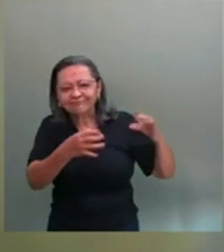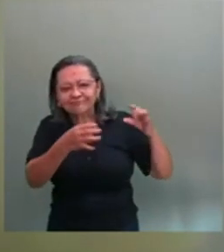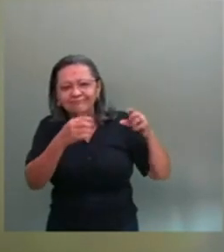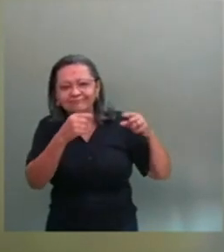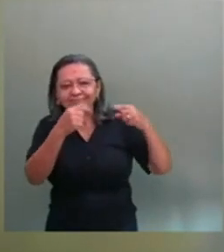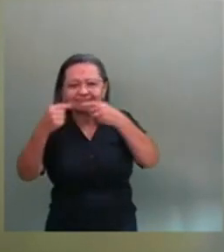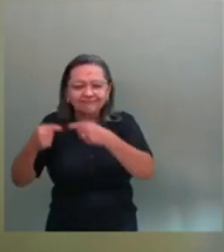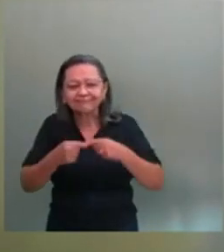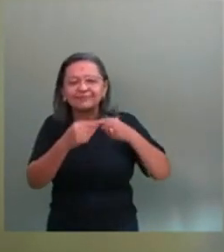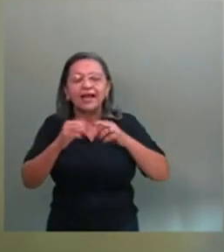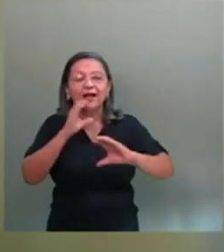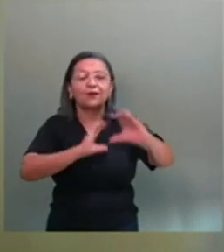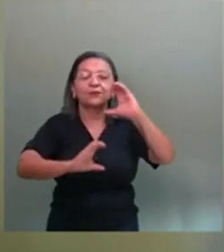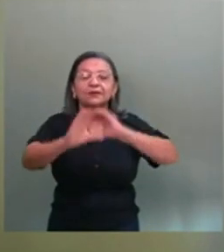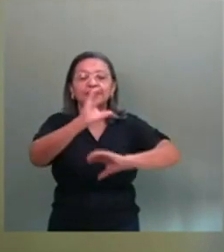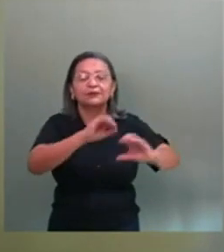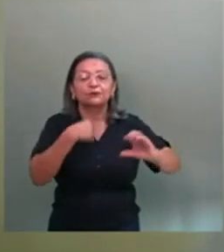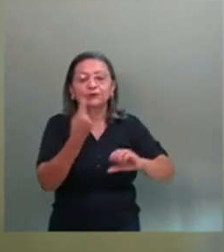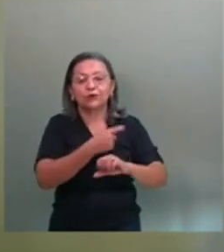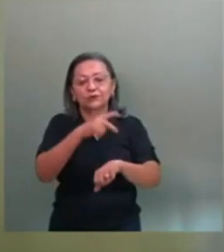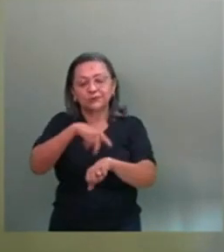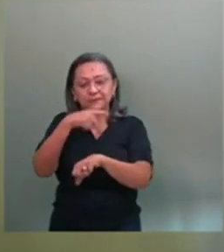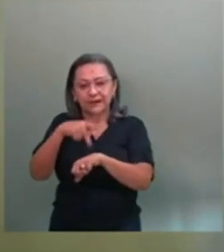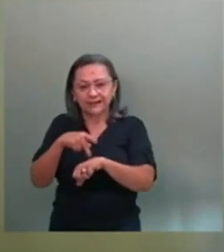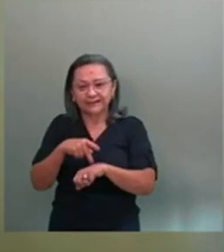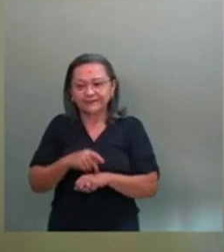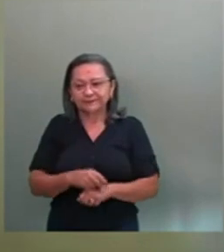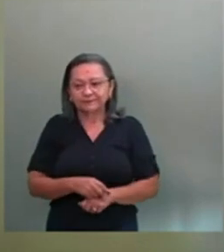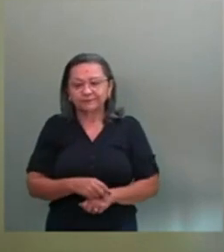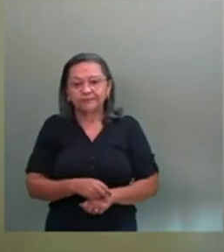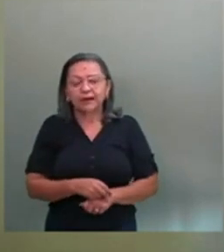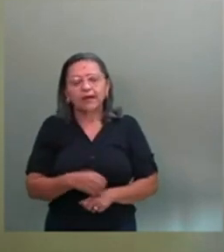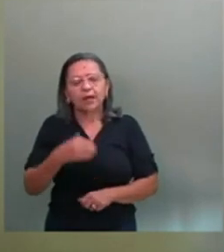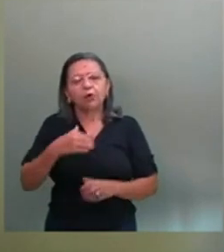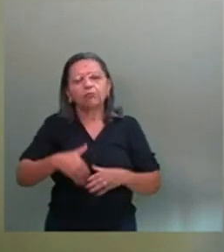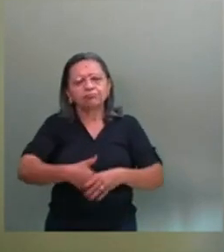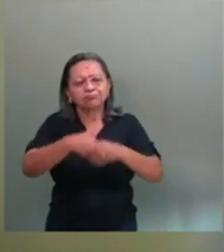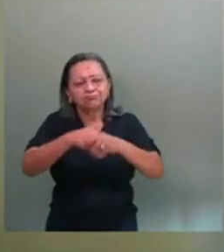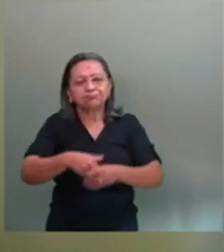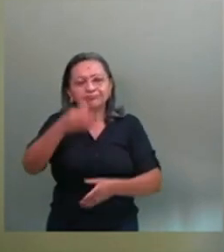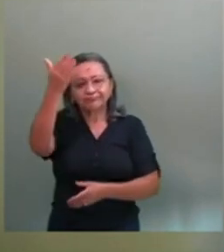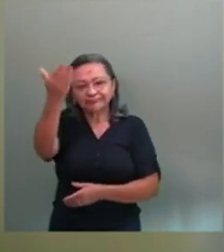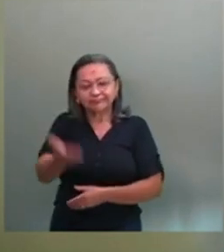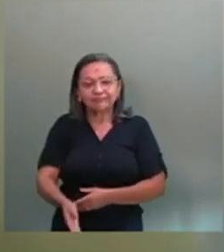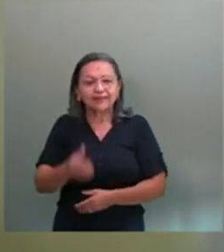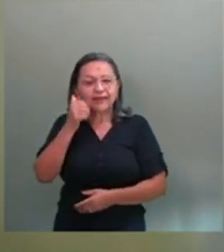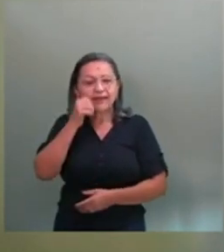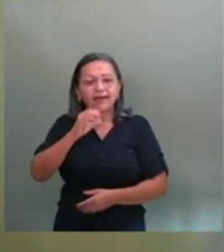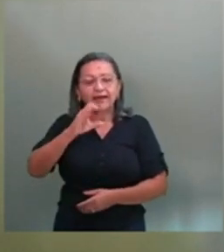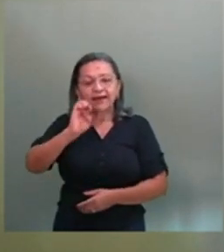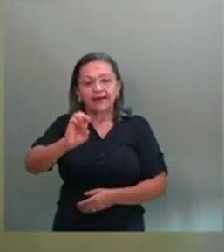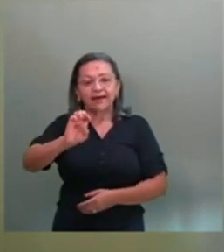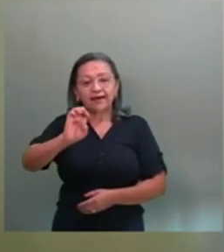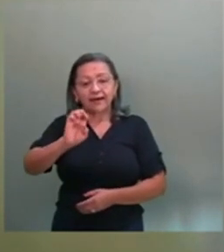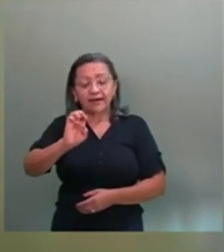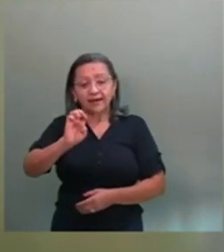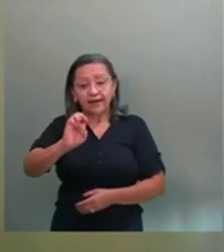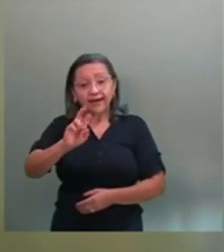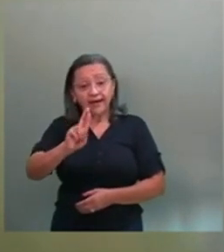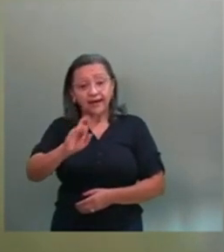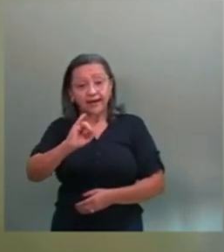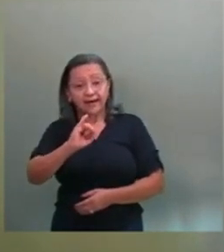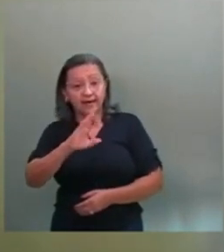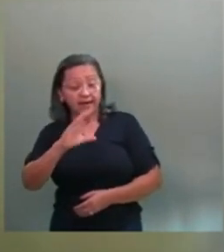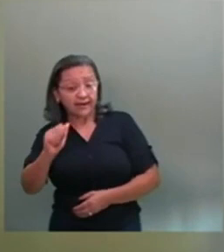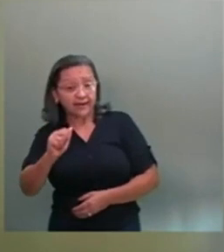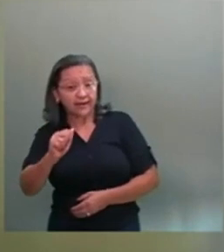à comunicação do nosso país. Cumprimento a Érica Ceolin, a diretora